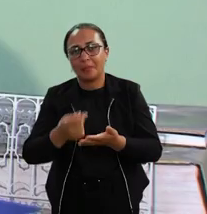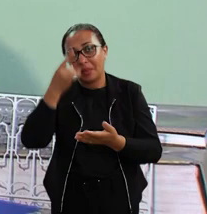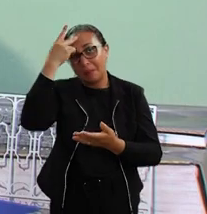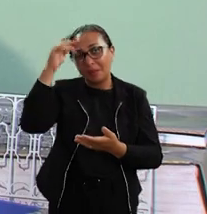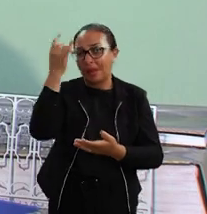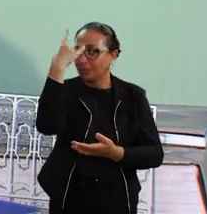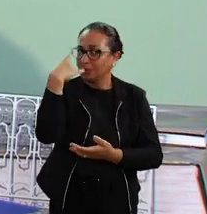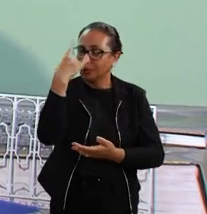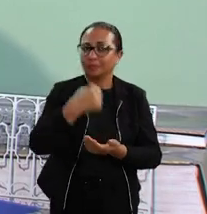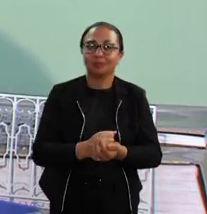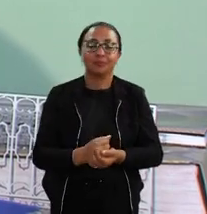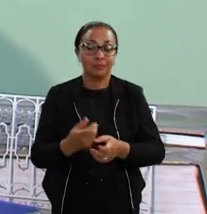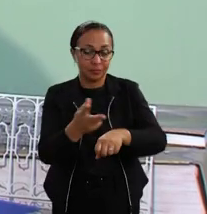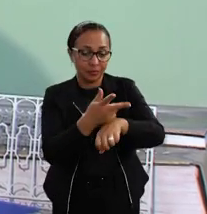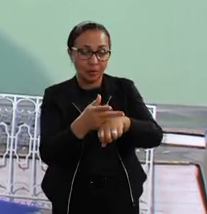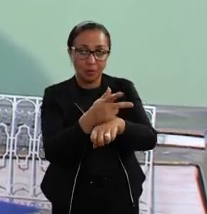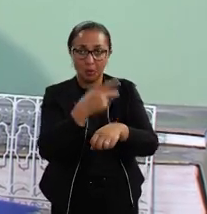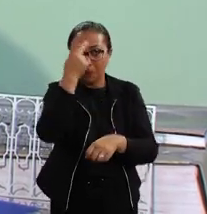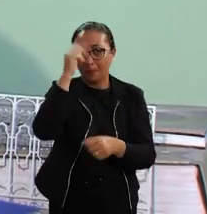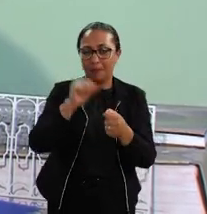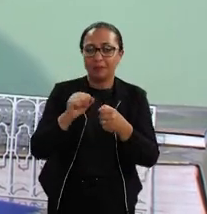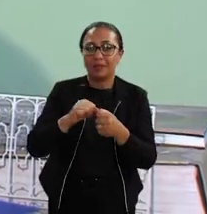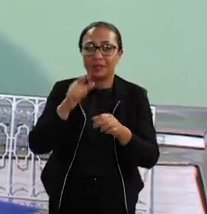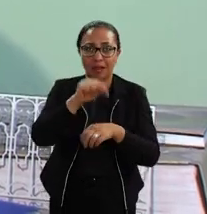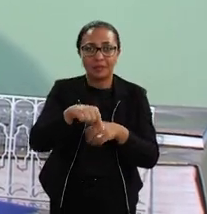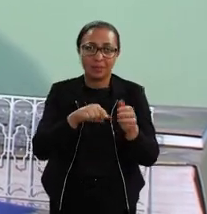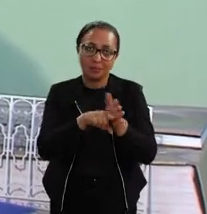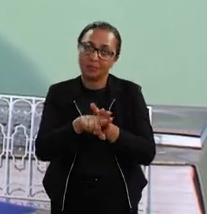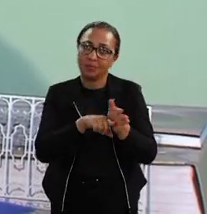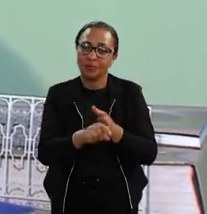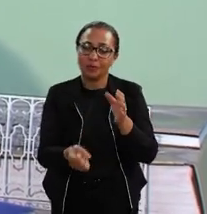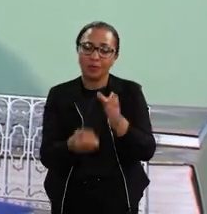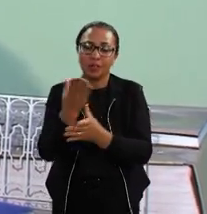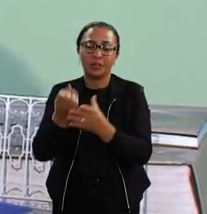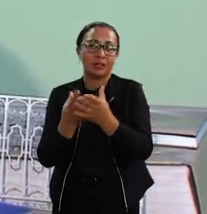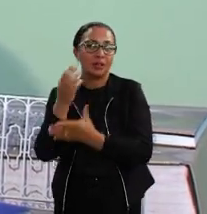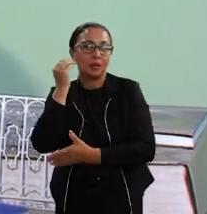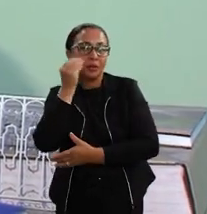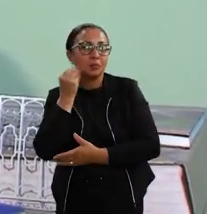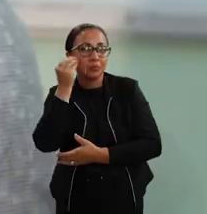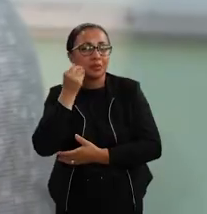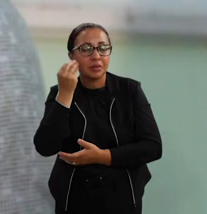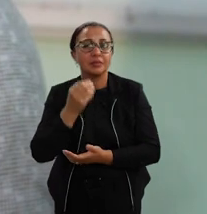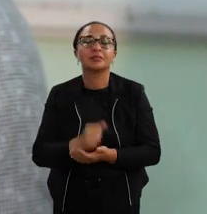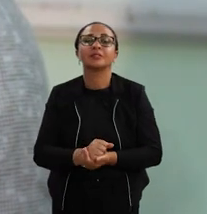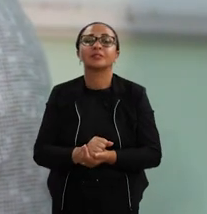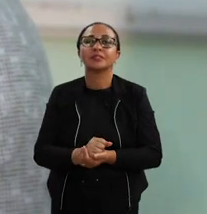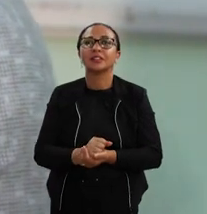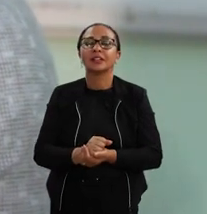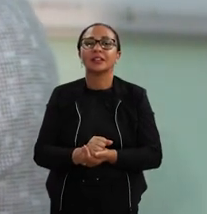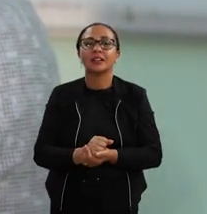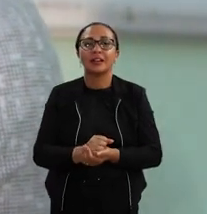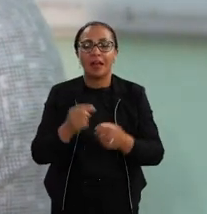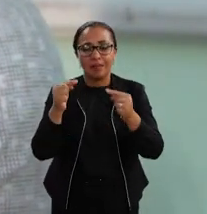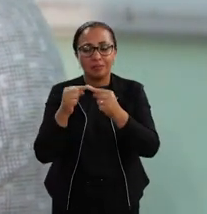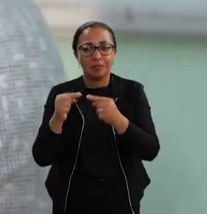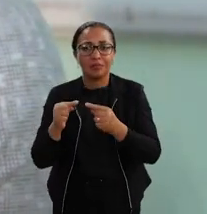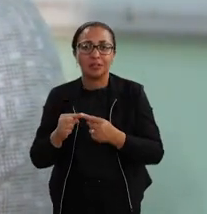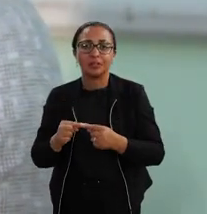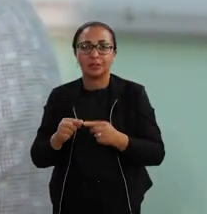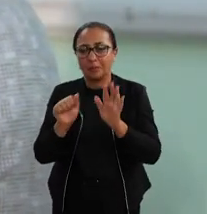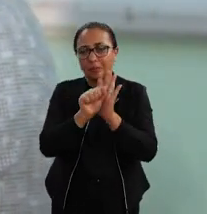interpretados. A busca, né, para fazer essa pesquisa é justamente criar uma experiência